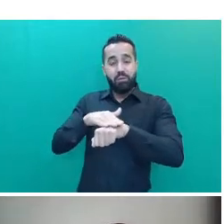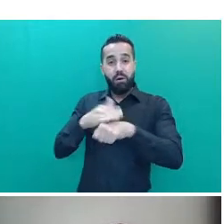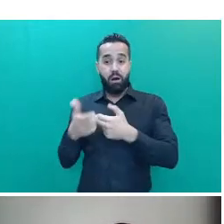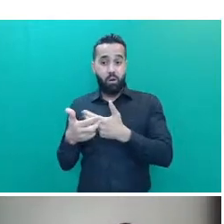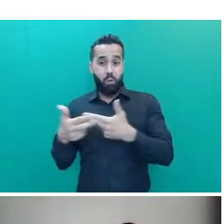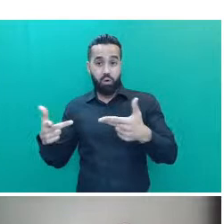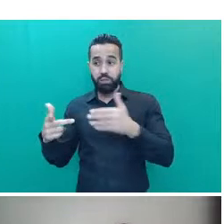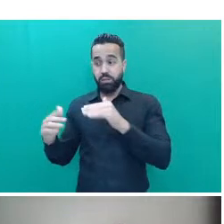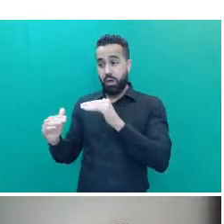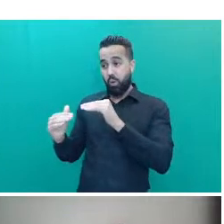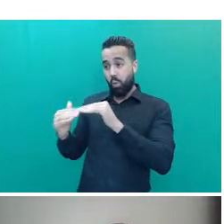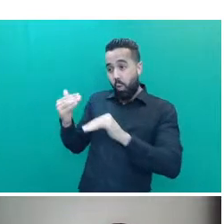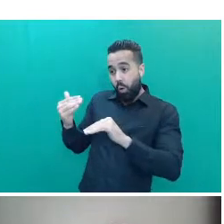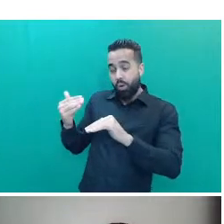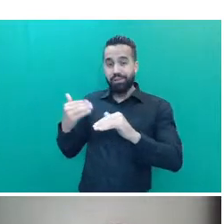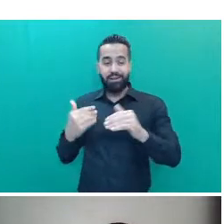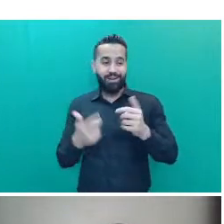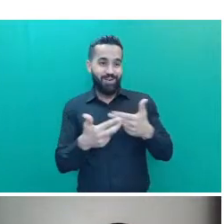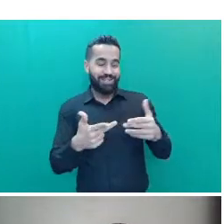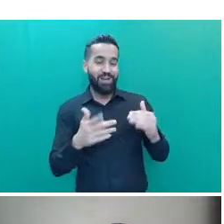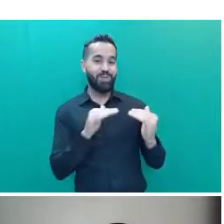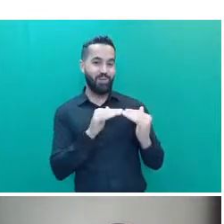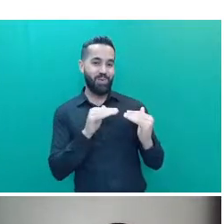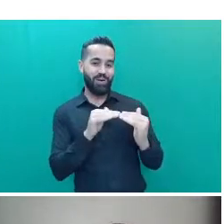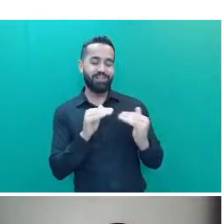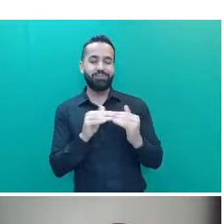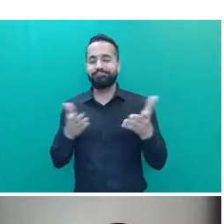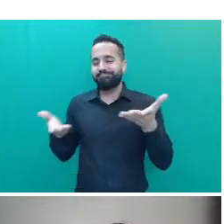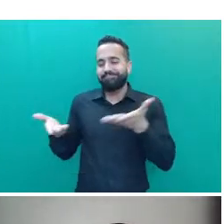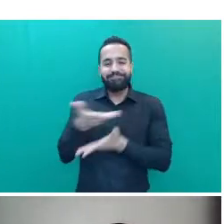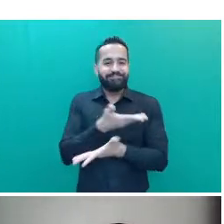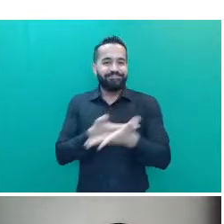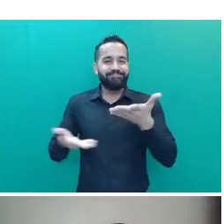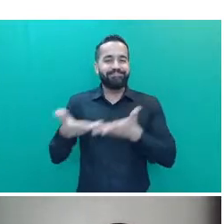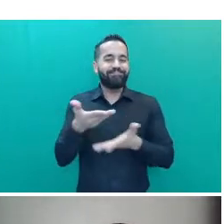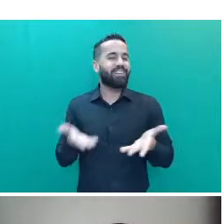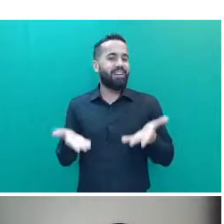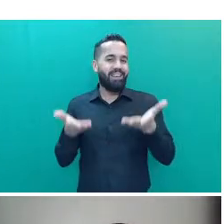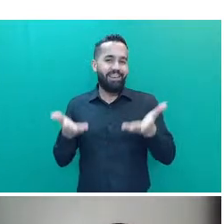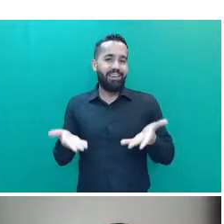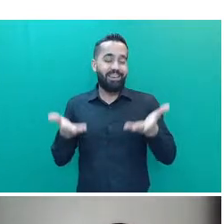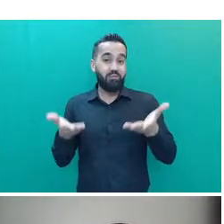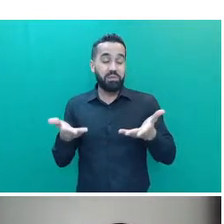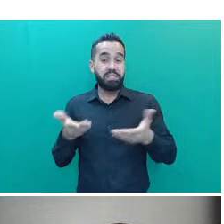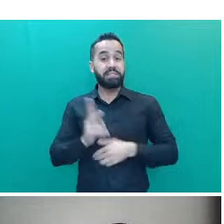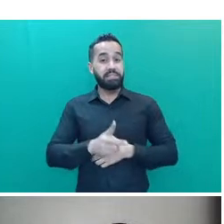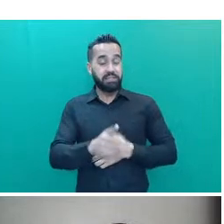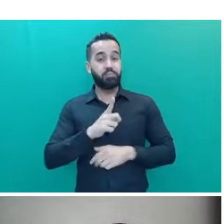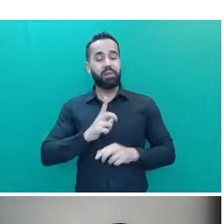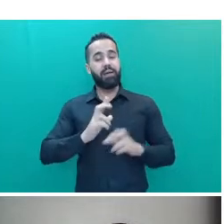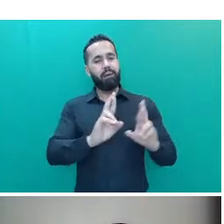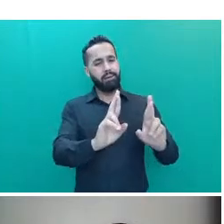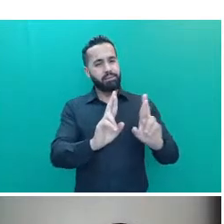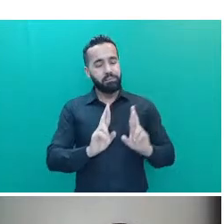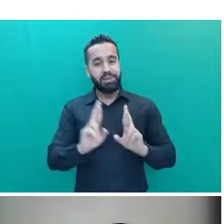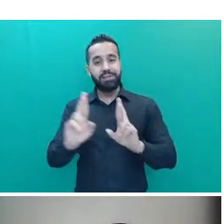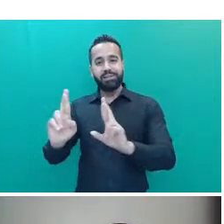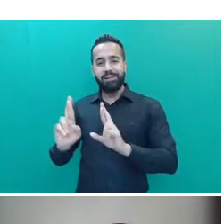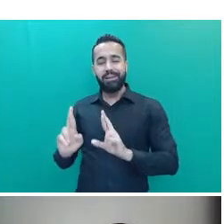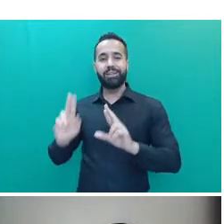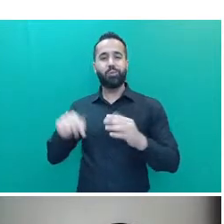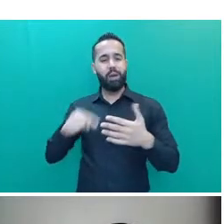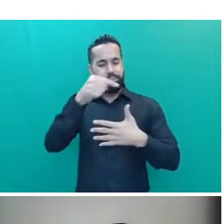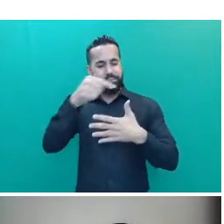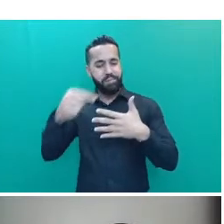harmonioso. E sempre com muito respeito aos meus posicionamentos tanto pessoais quanto da tese. É, eu